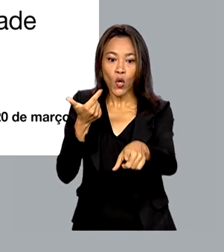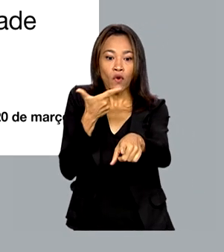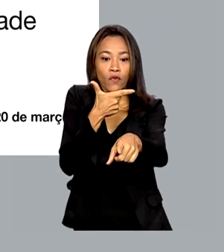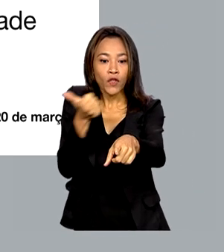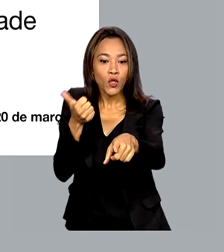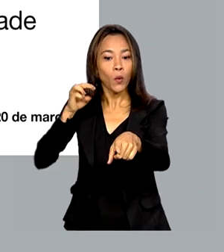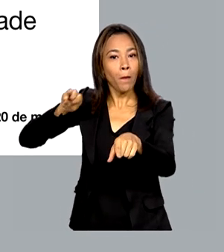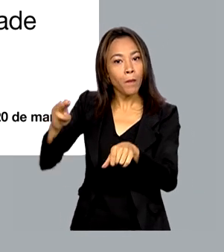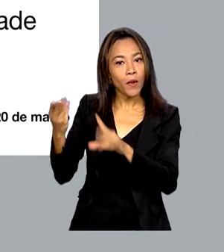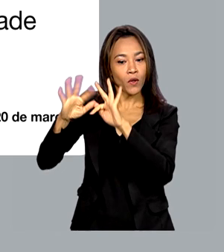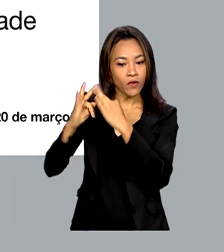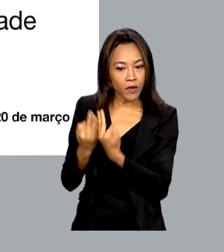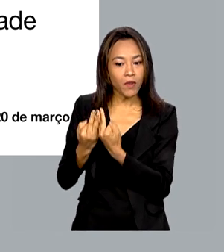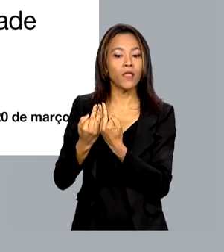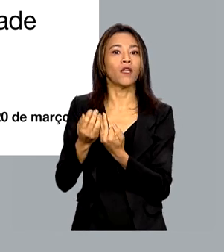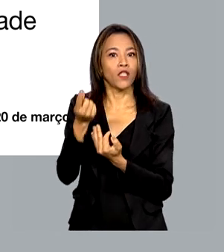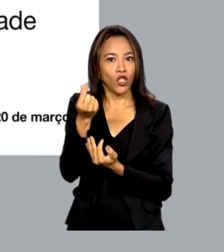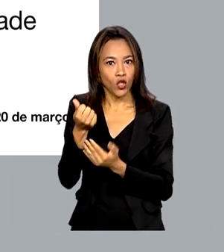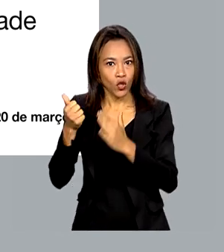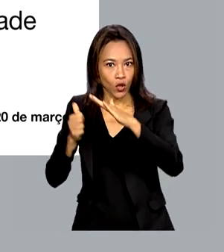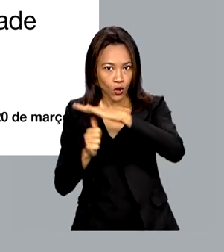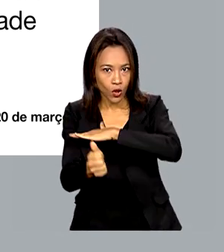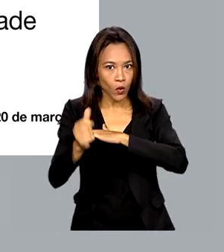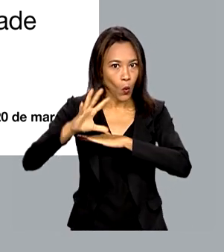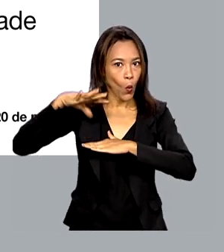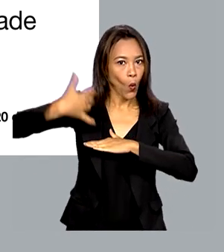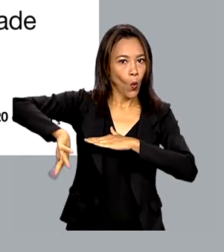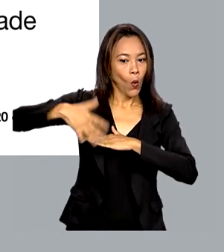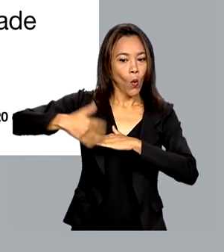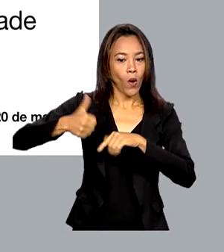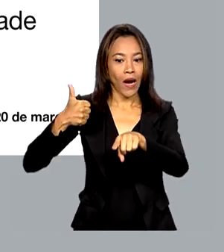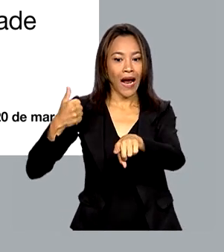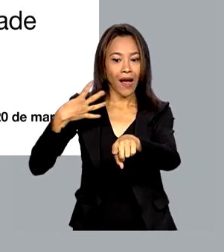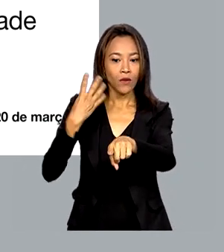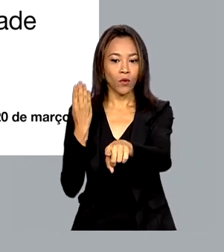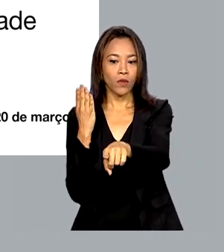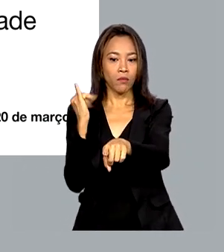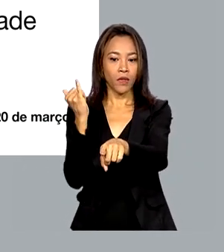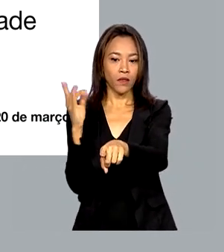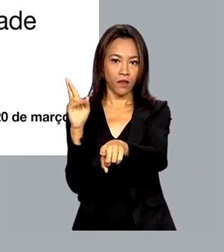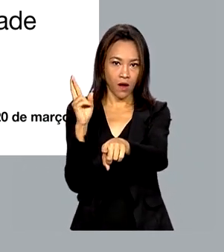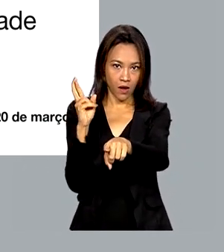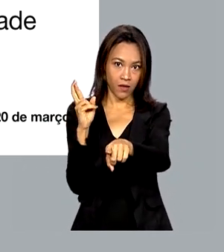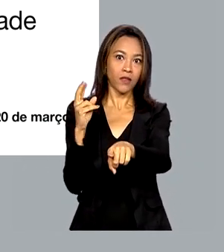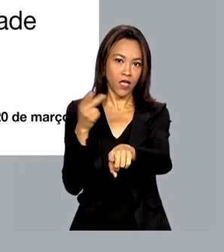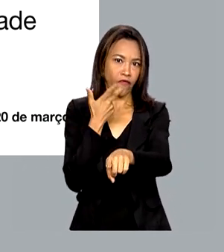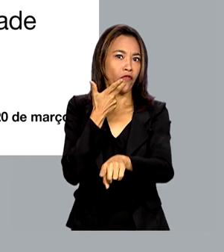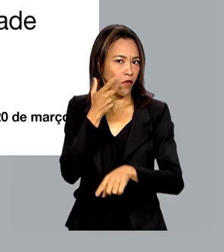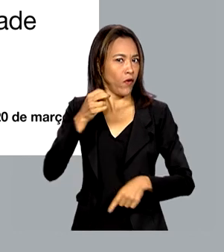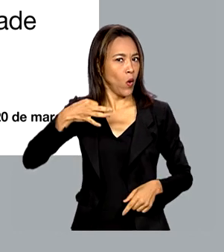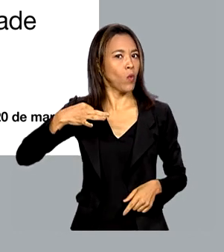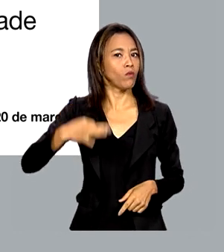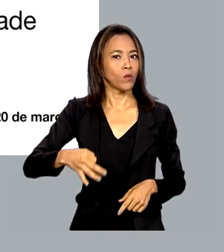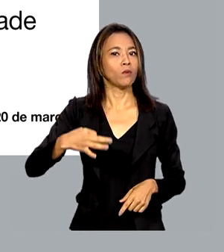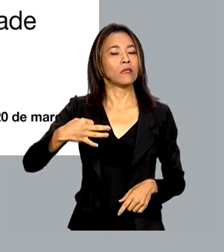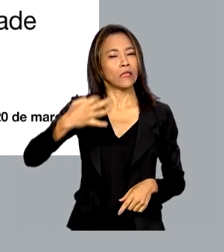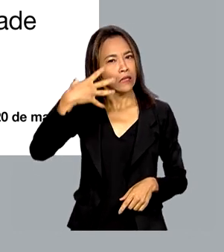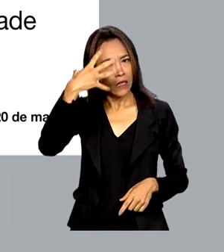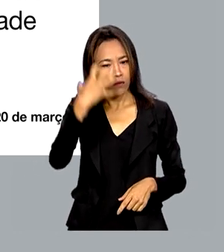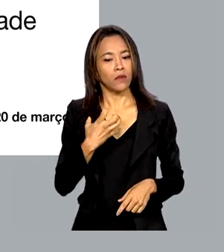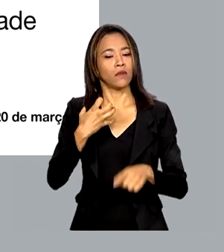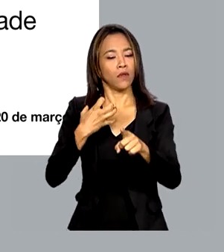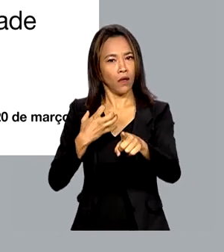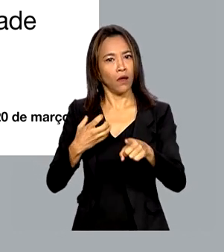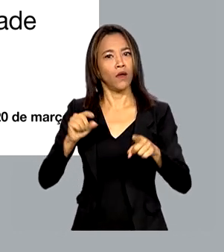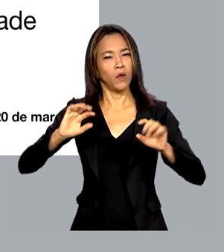contempladas com investimento recorde esse mês de 14 bilhões de reais e reafirmou que o mais sério e